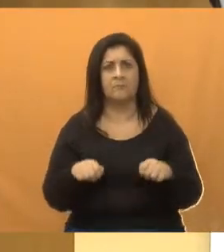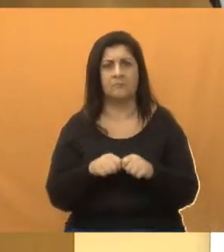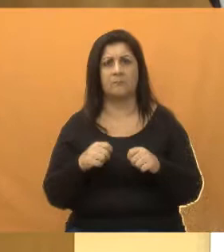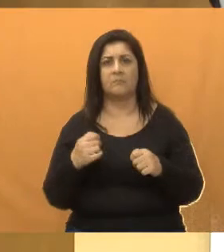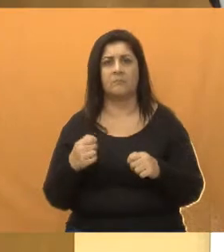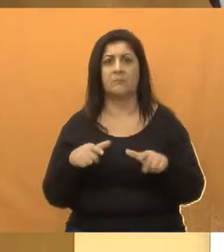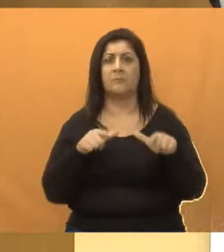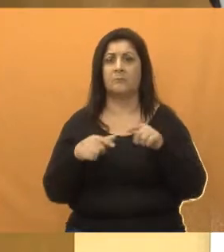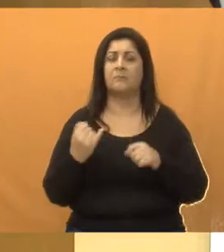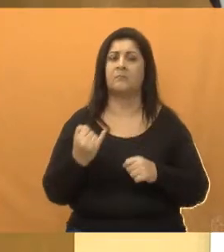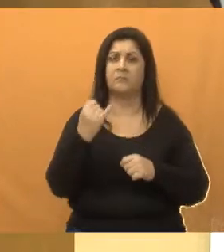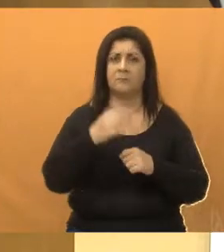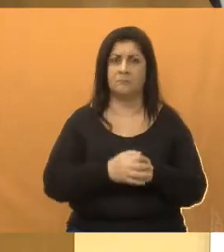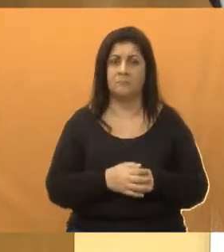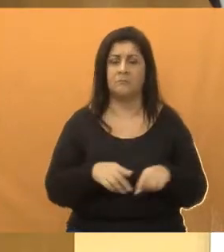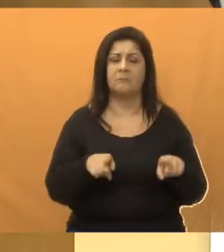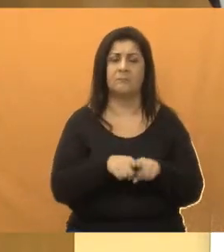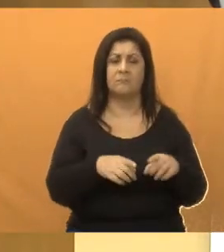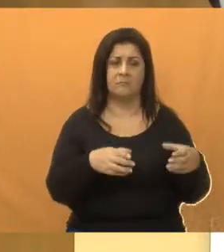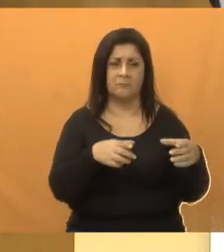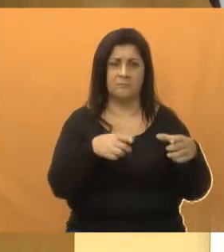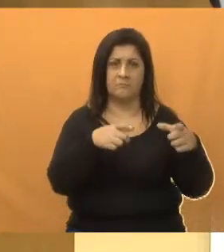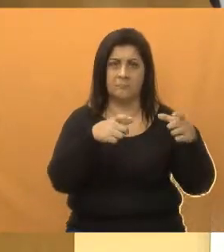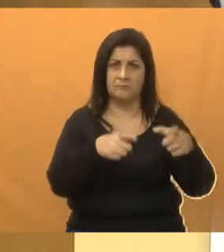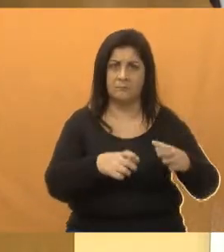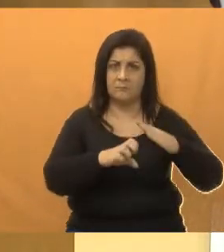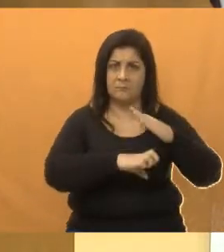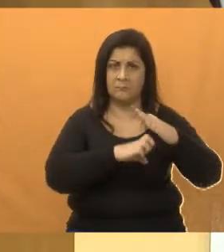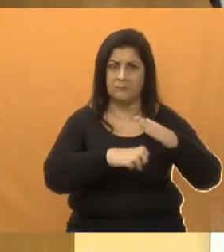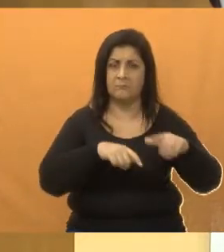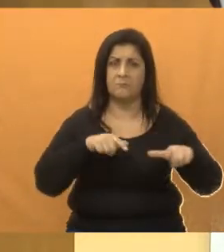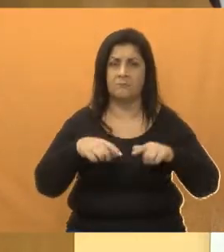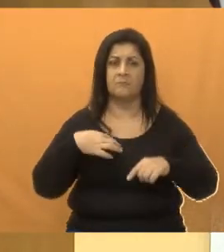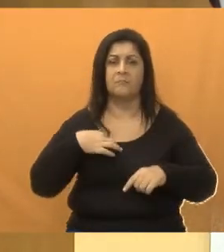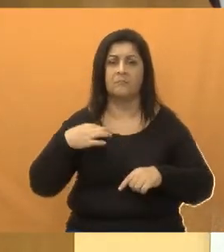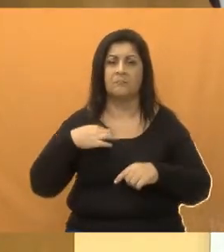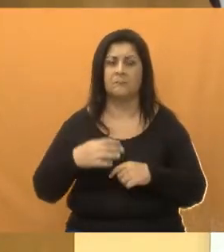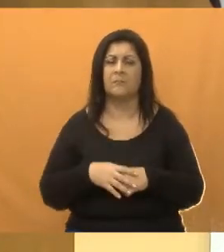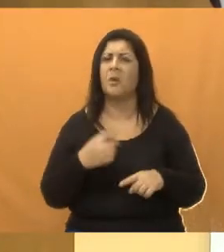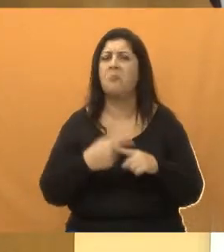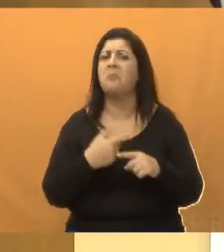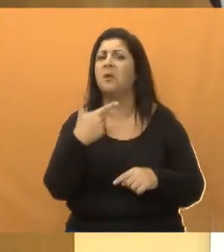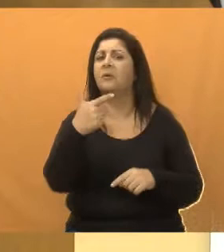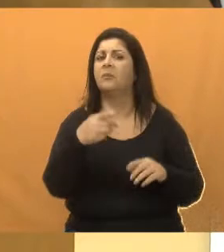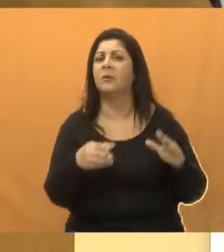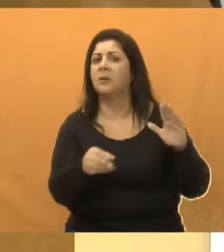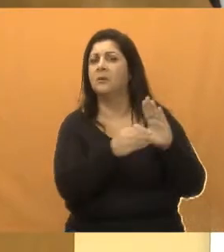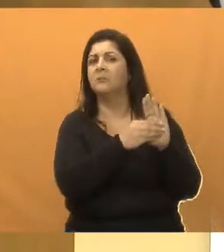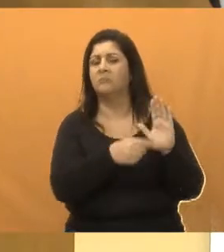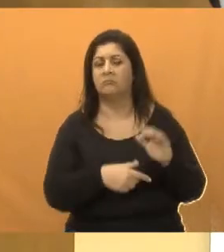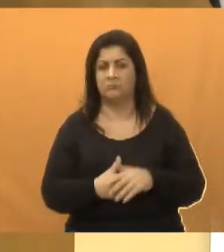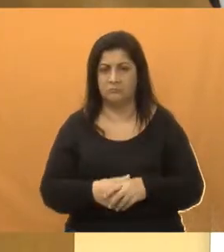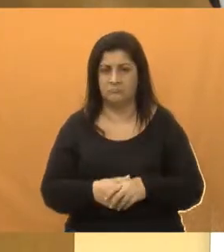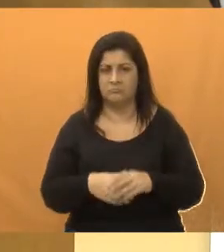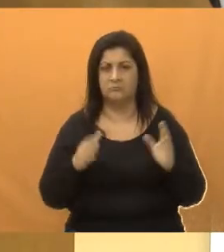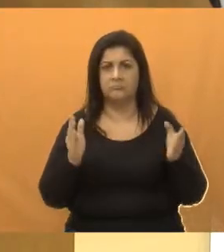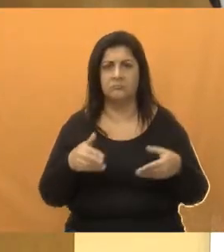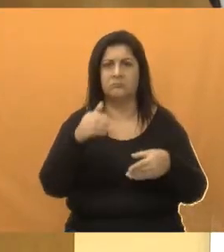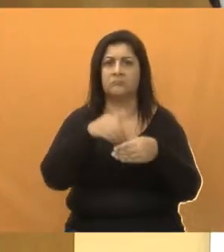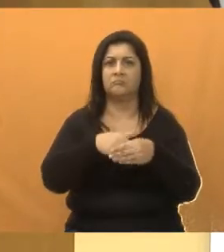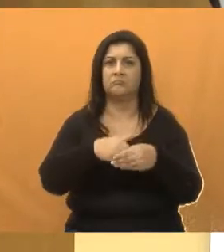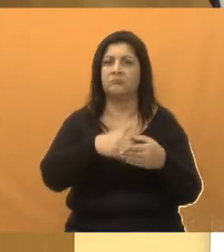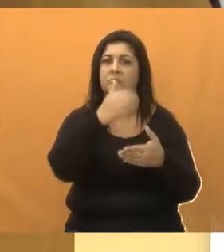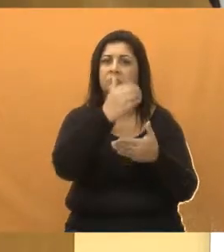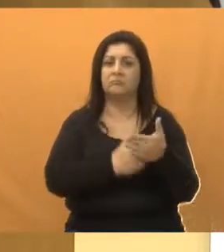as entidades filantrópicas. Por que não incluir aqui também? Por que não inclui aqui também? Aqui a gente já votou isenção para os